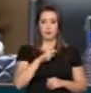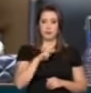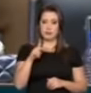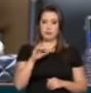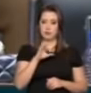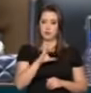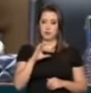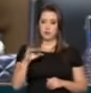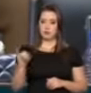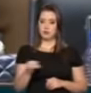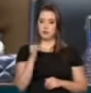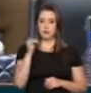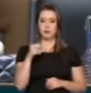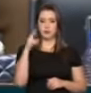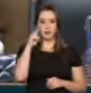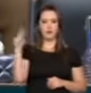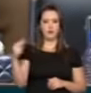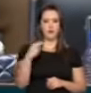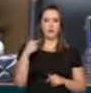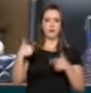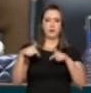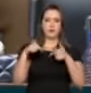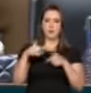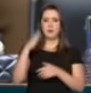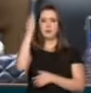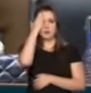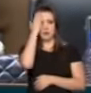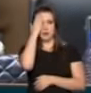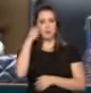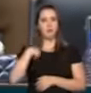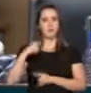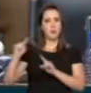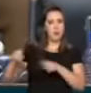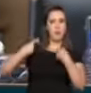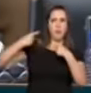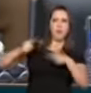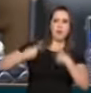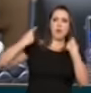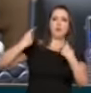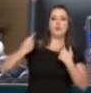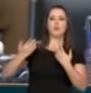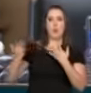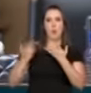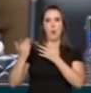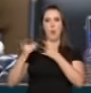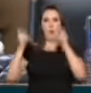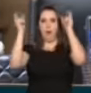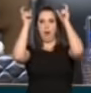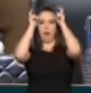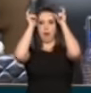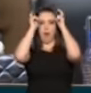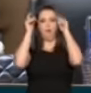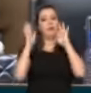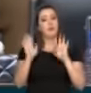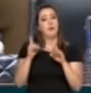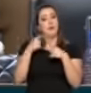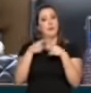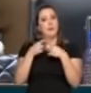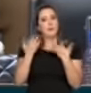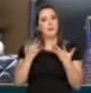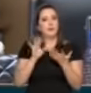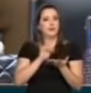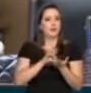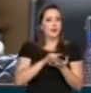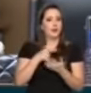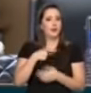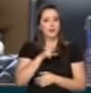quem acompanha o meu trabalho sabe que eu fui muito demonizada e que, na verdade, quando tive a oportunidade de